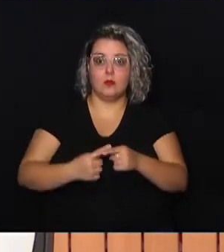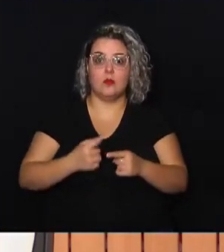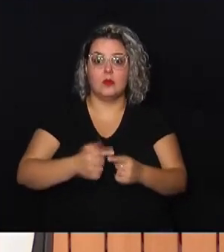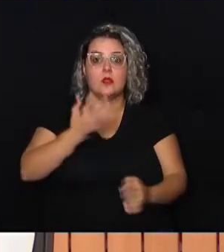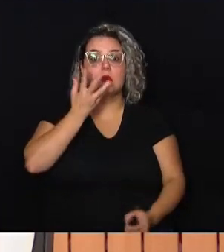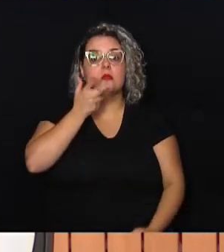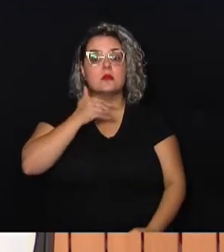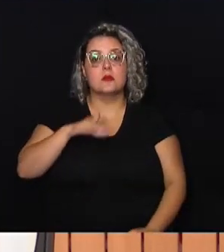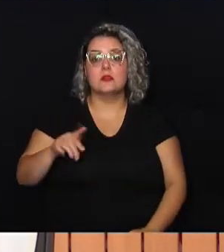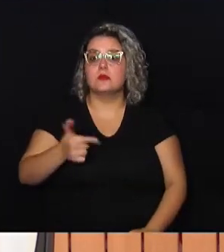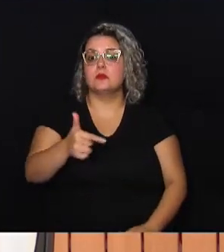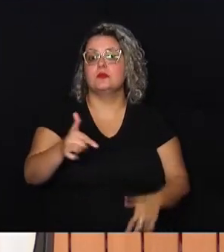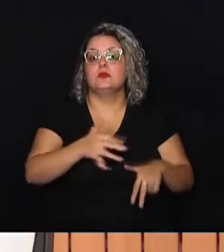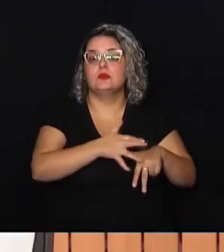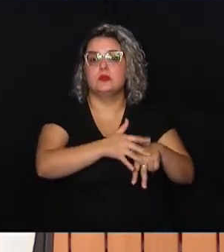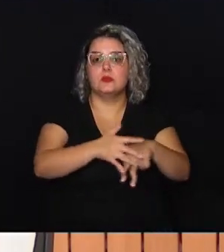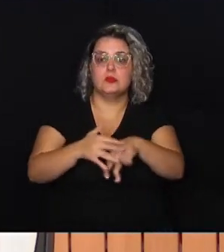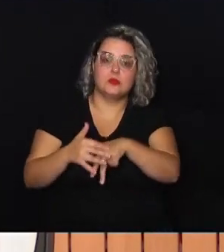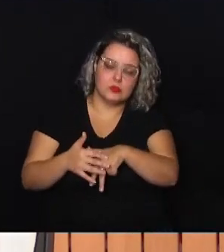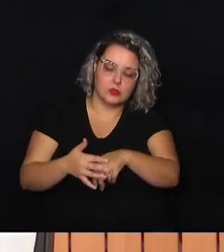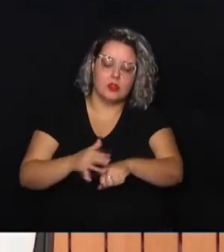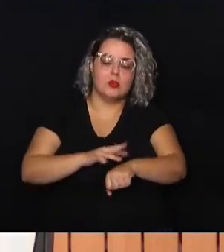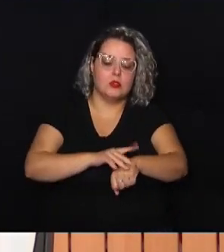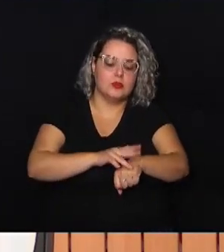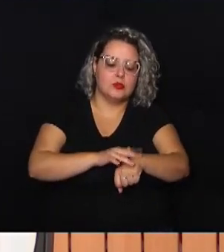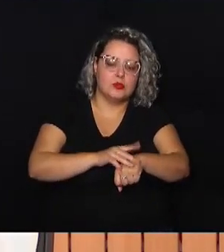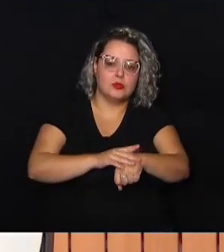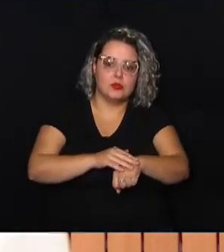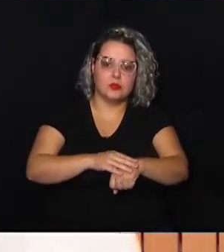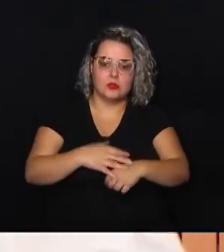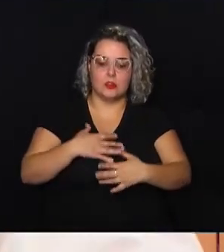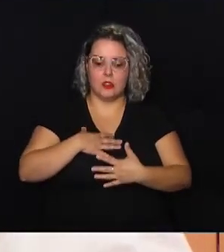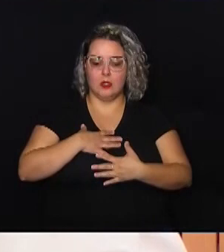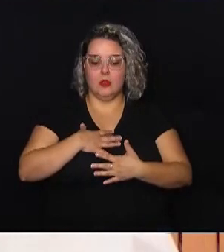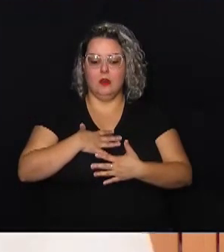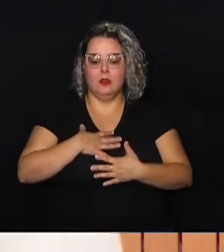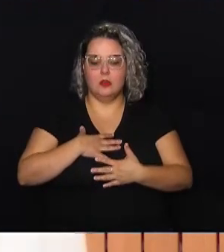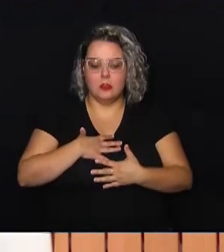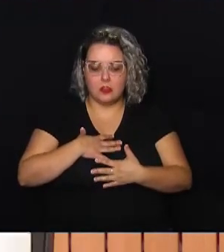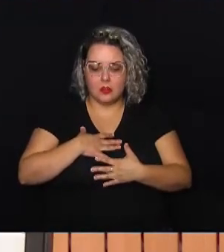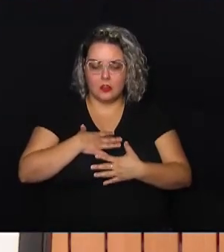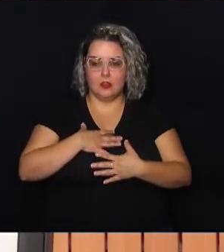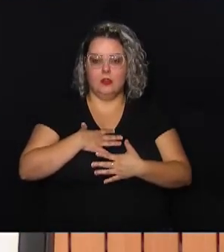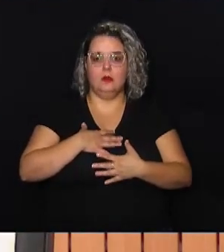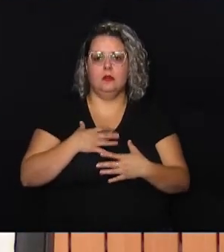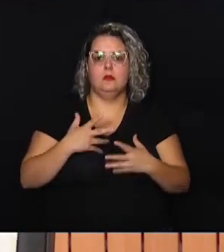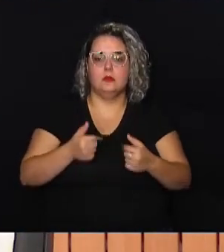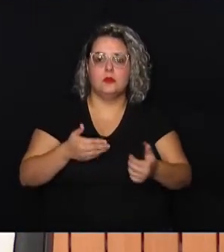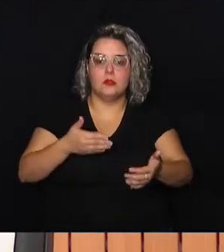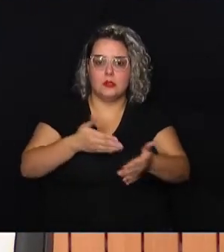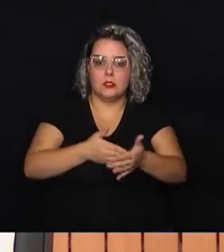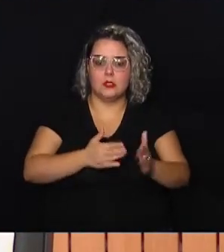aquelas patologias respiratórias na época que ficou toda aquela restrição.